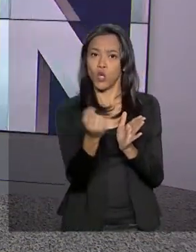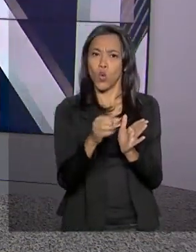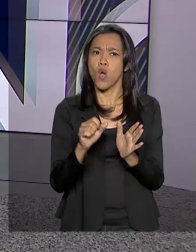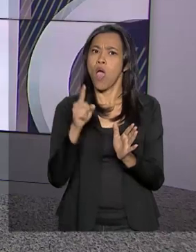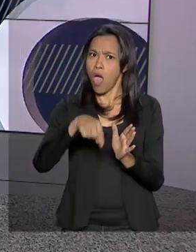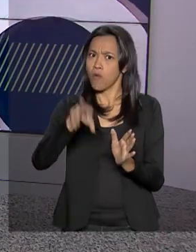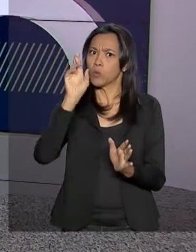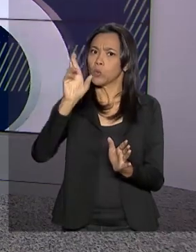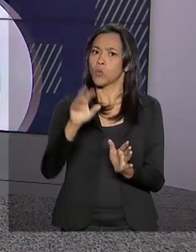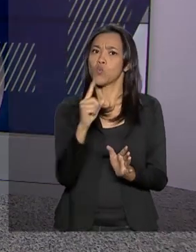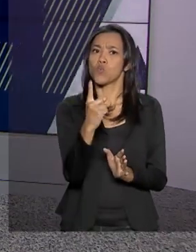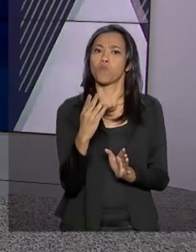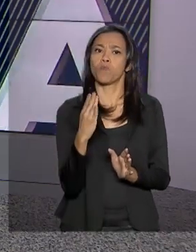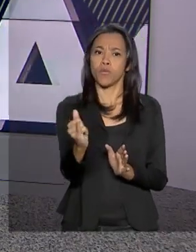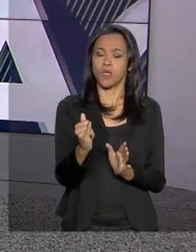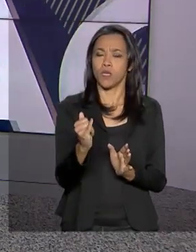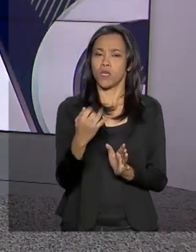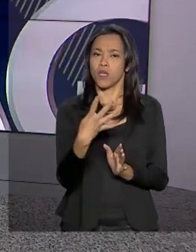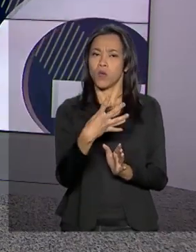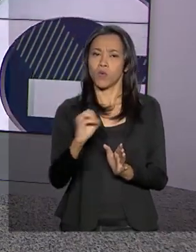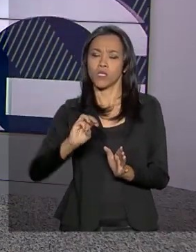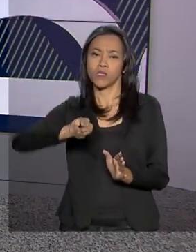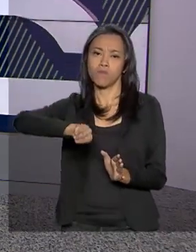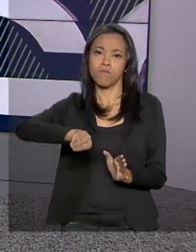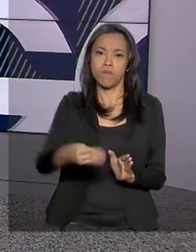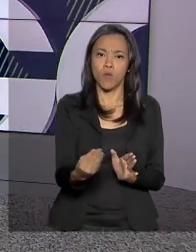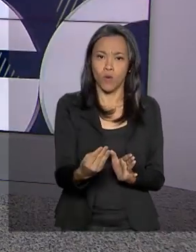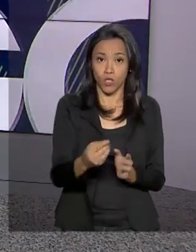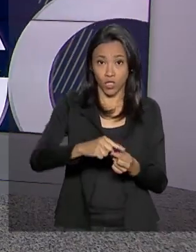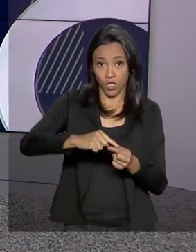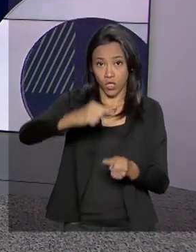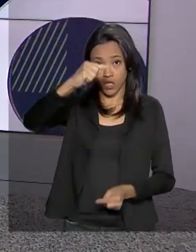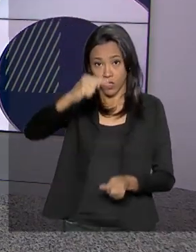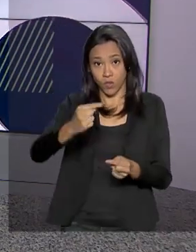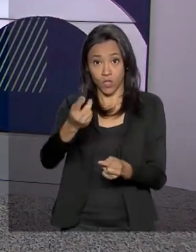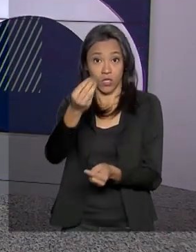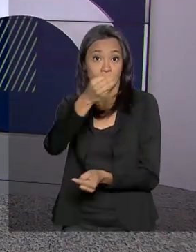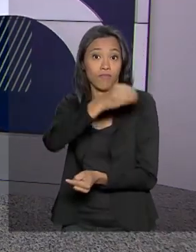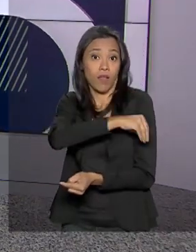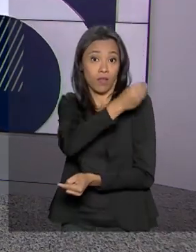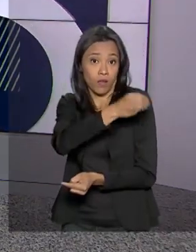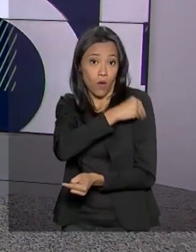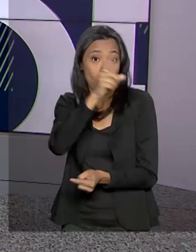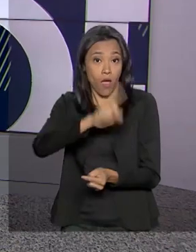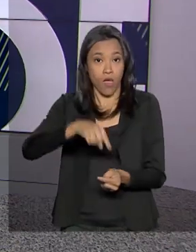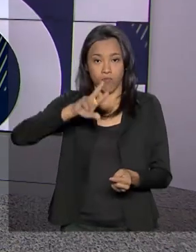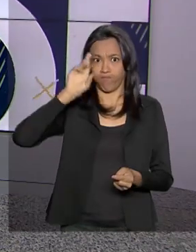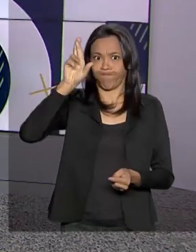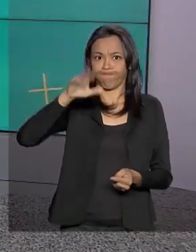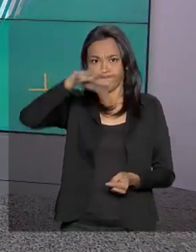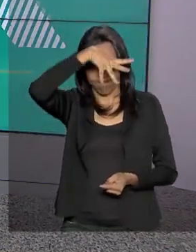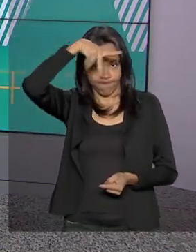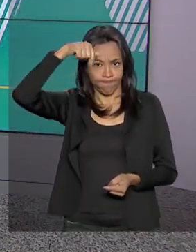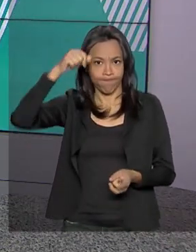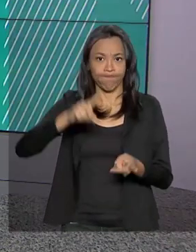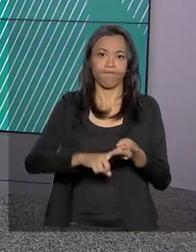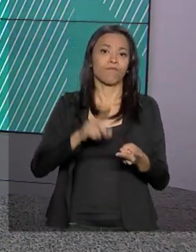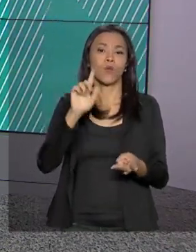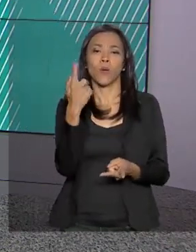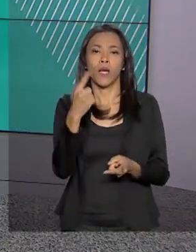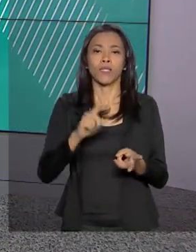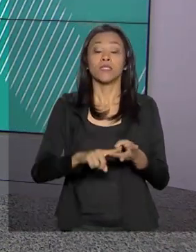bilhão e 400 milhões de litros de etanol no país. Os estados que lideram a lista são Mato Grosso, Goiás e Paraná.